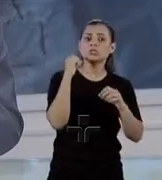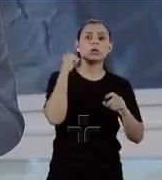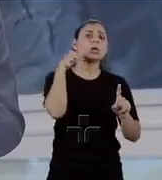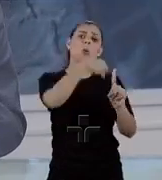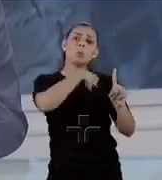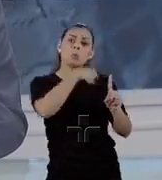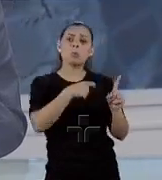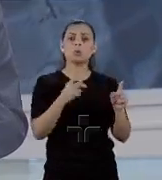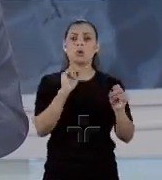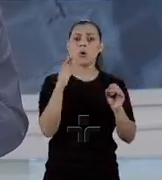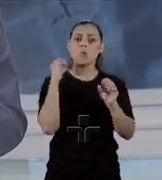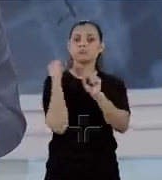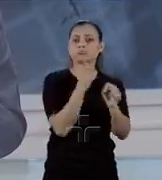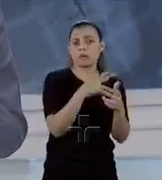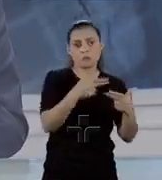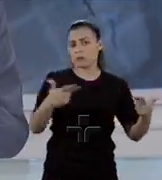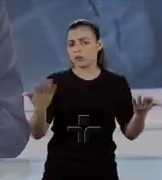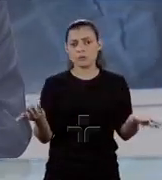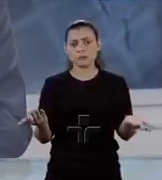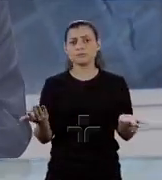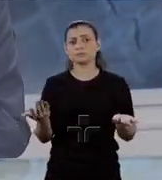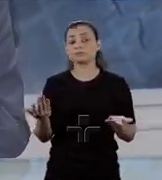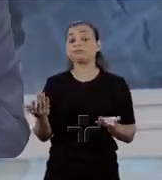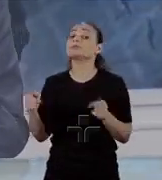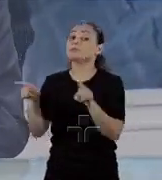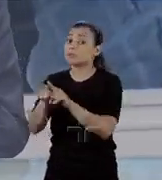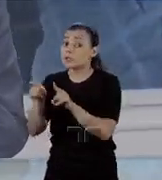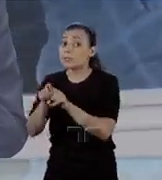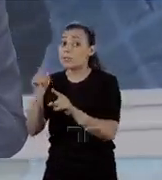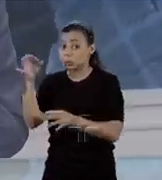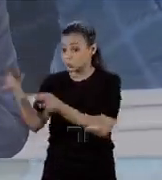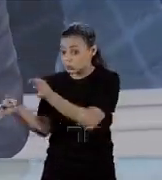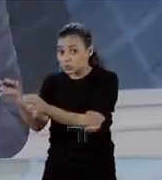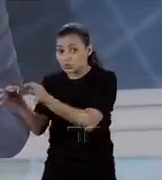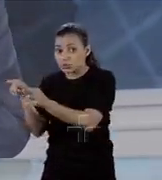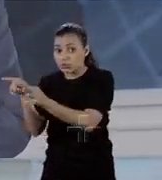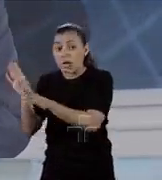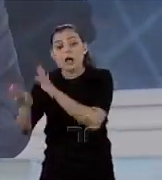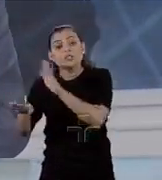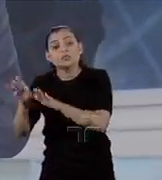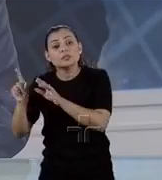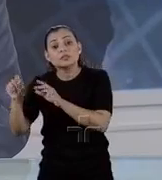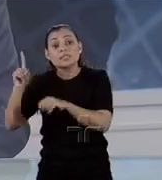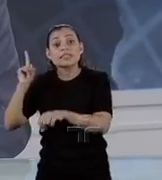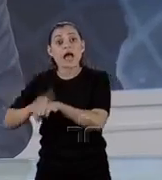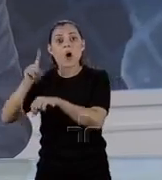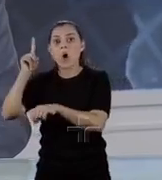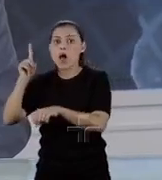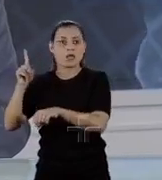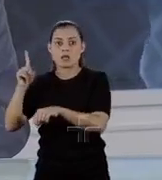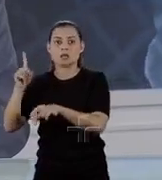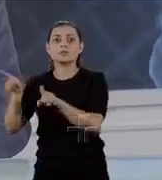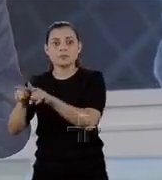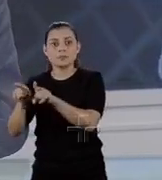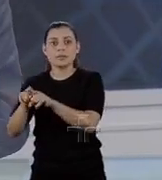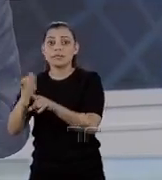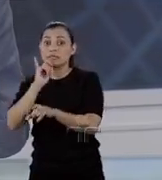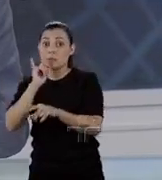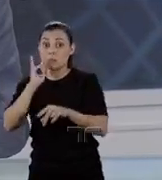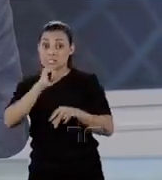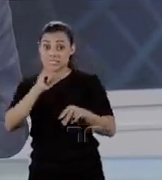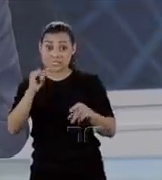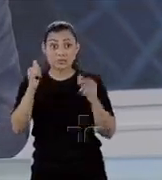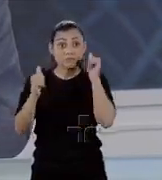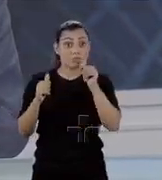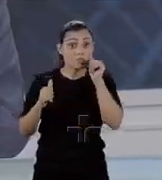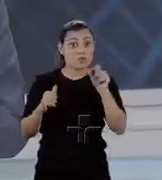diferentes que se completam. Mas só para deixar claro, quer dizer, em termos de justiça, há medidas que são adotadas de imediato. Então, no caso da violência doméstica, há uma